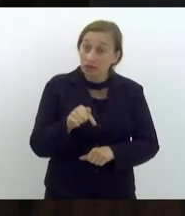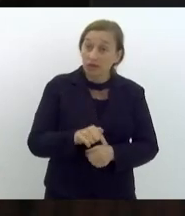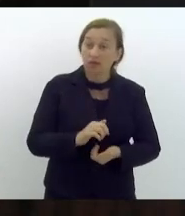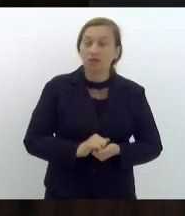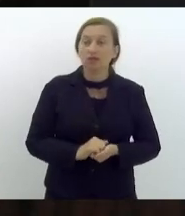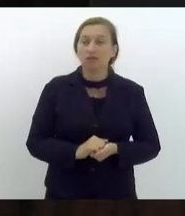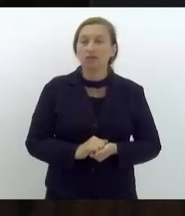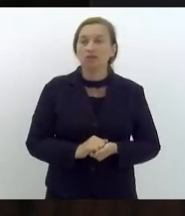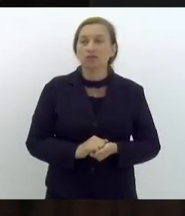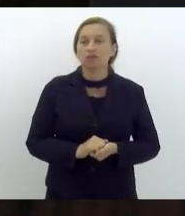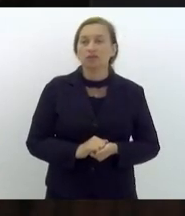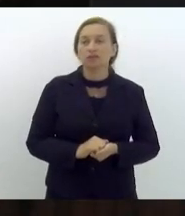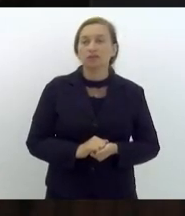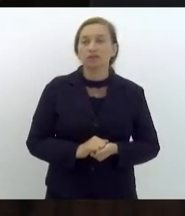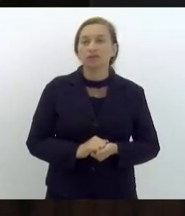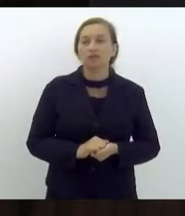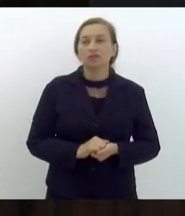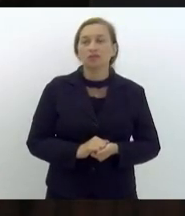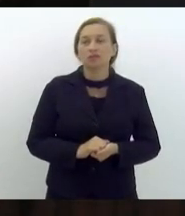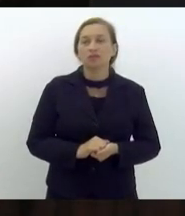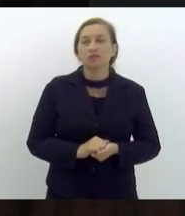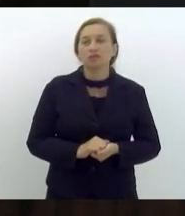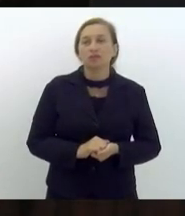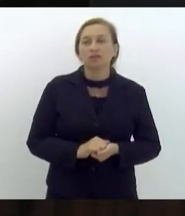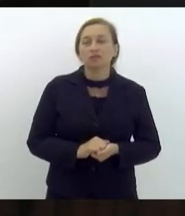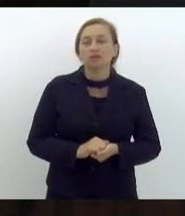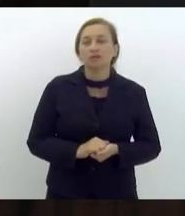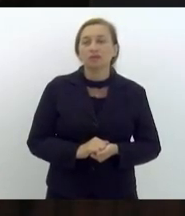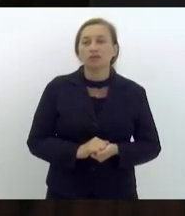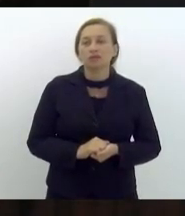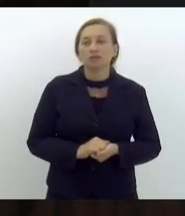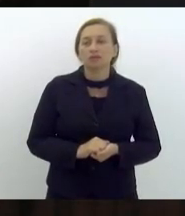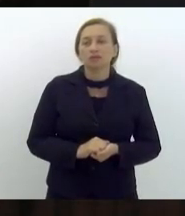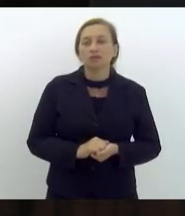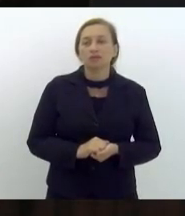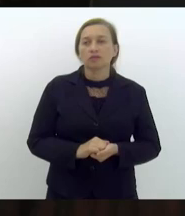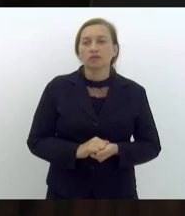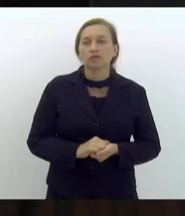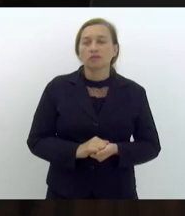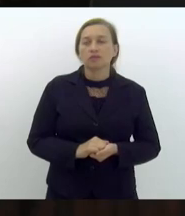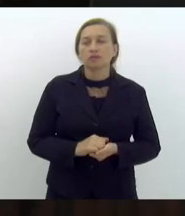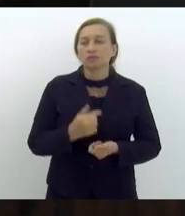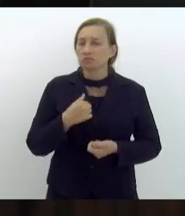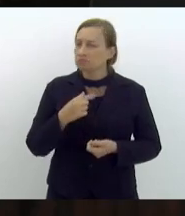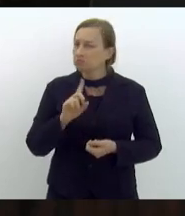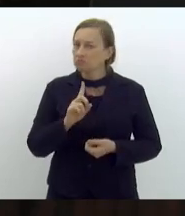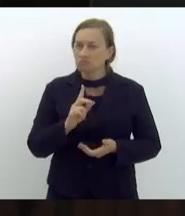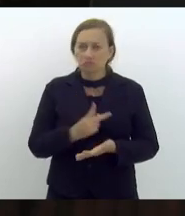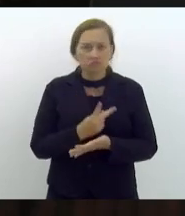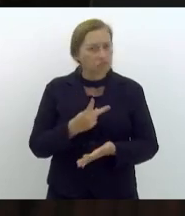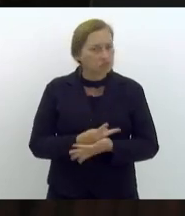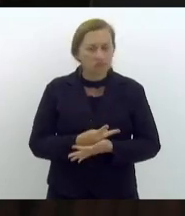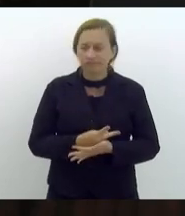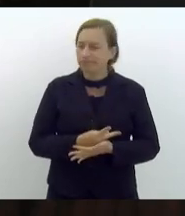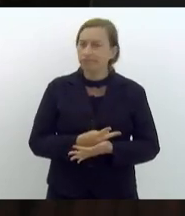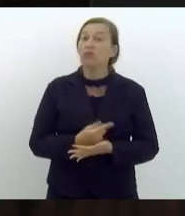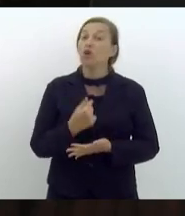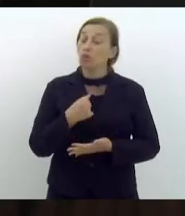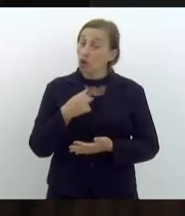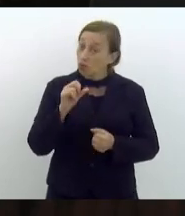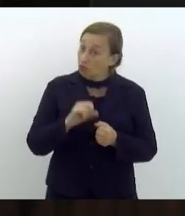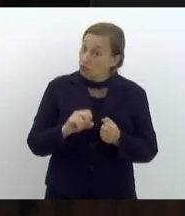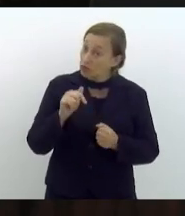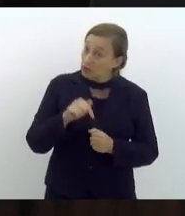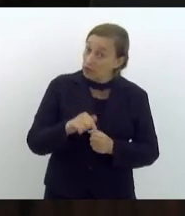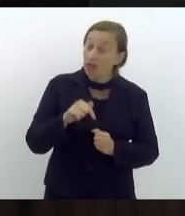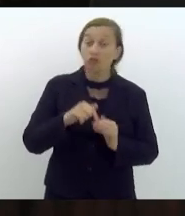eu não estou é no posicionamento equivocado nem estou enganada o que eu fiz aqui